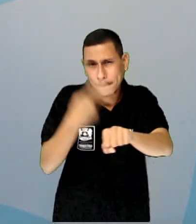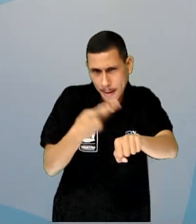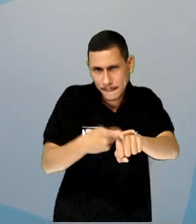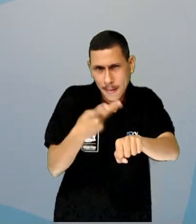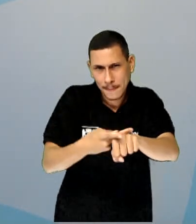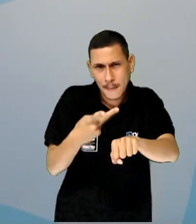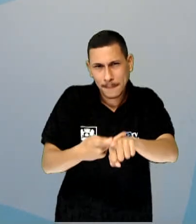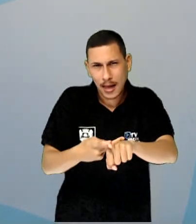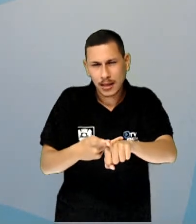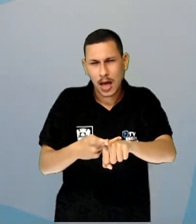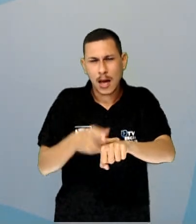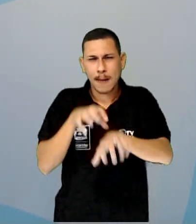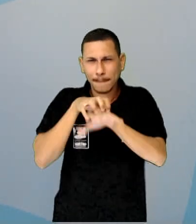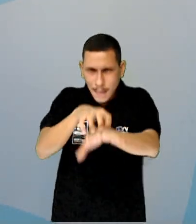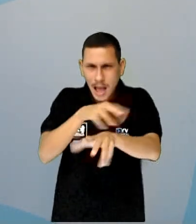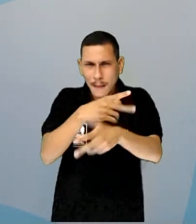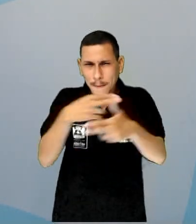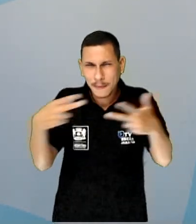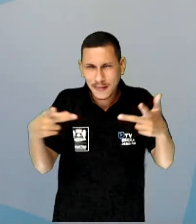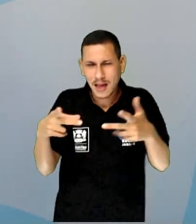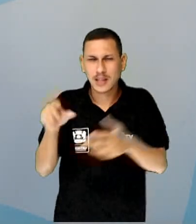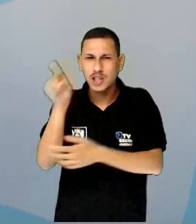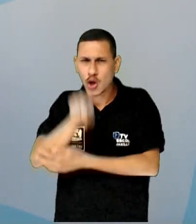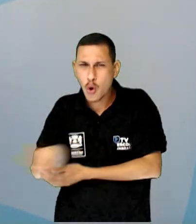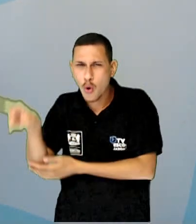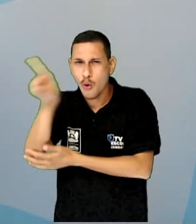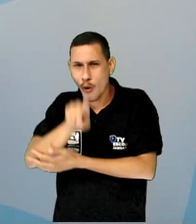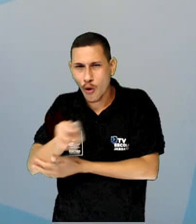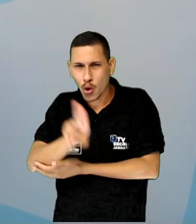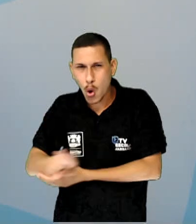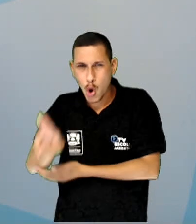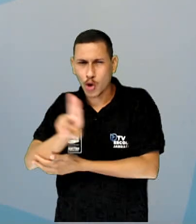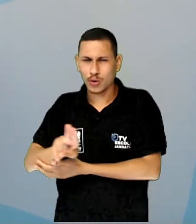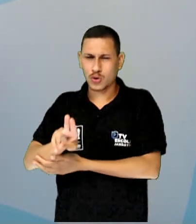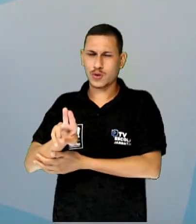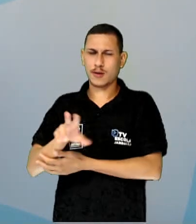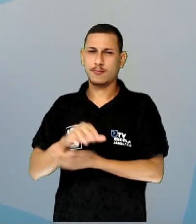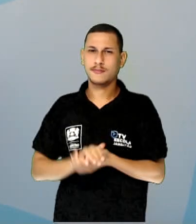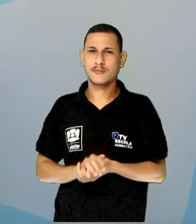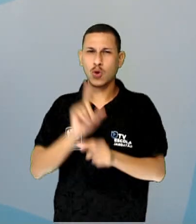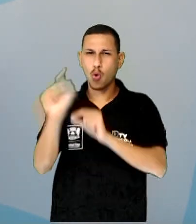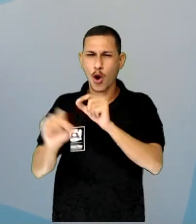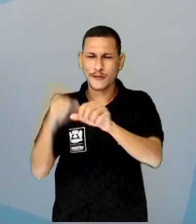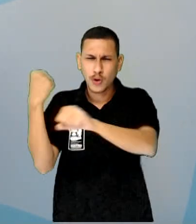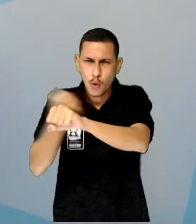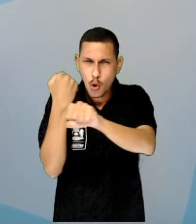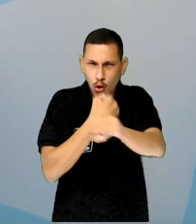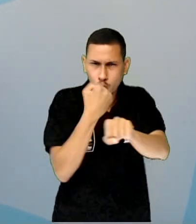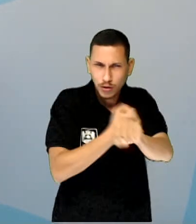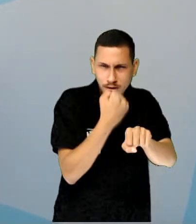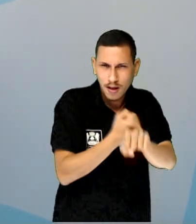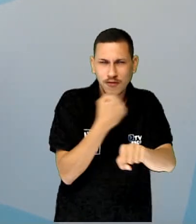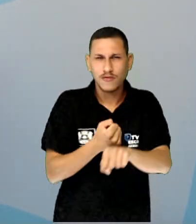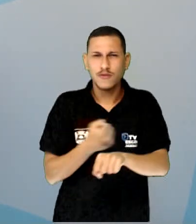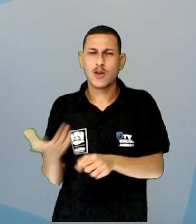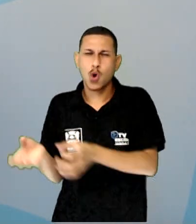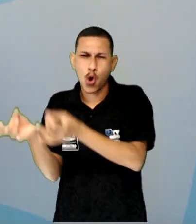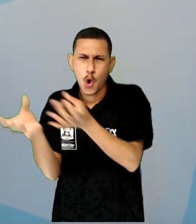passagem de meio de transportes com as rodas, para vários propósitos: construção civil,